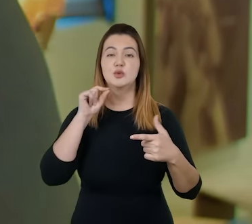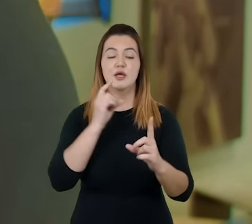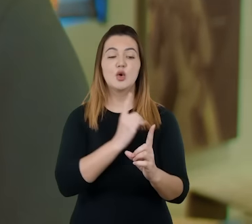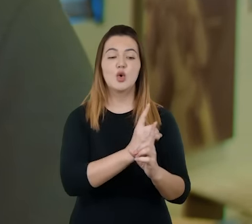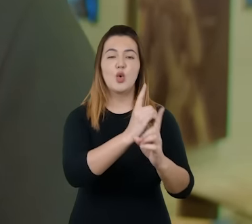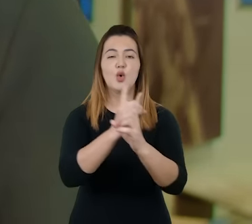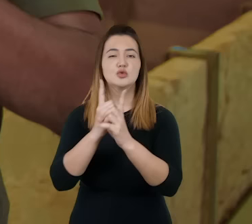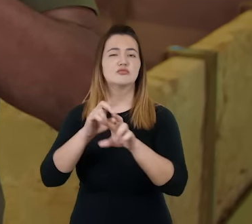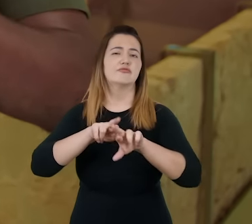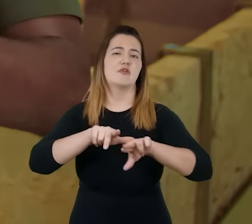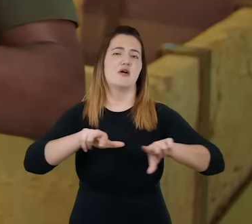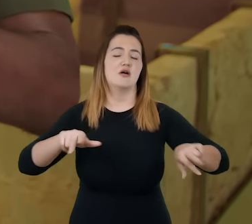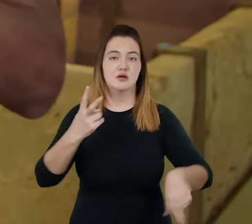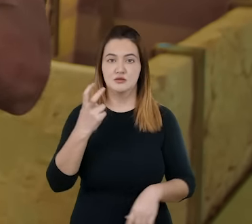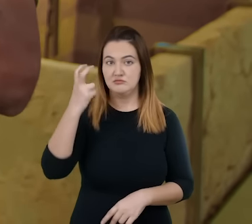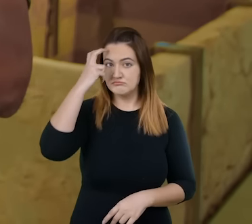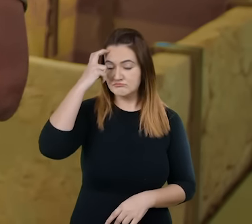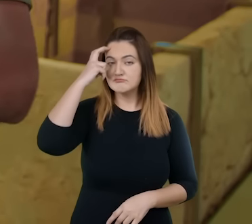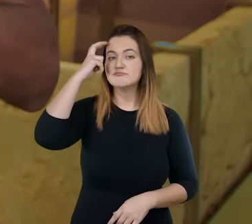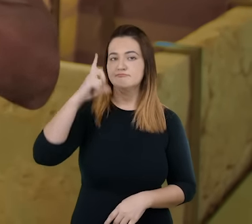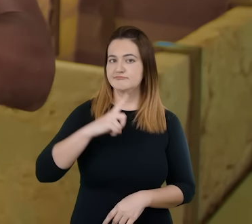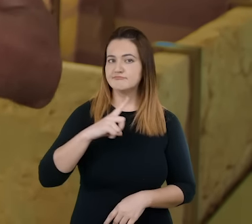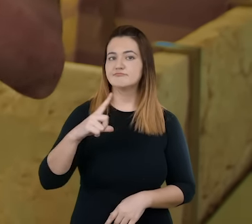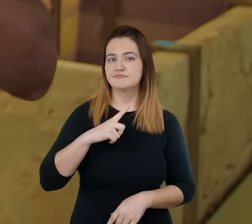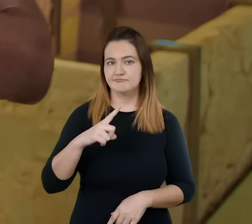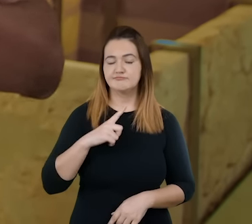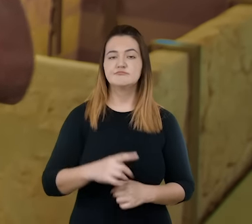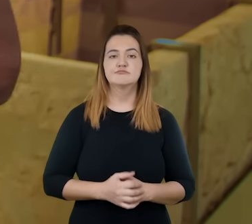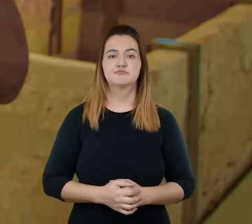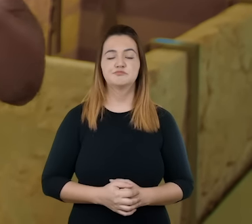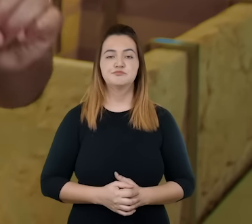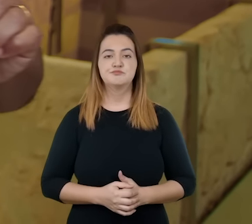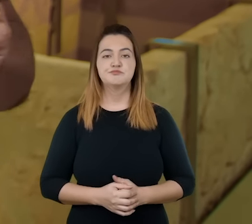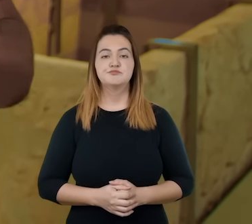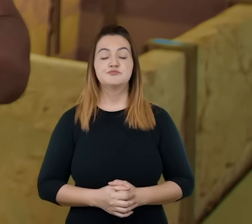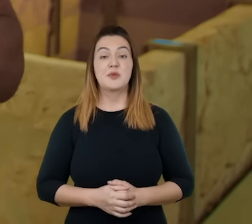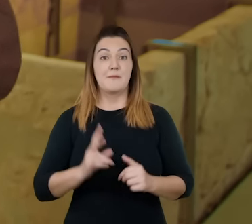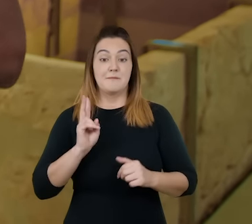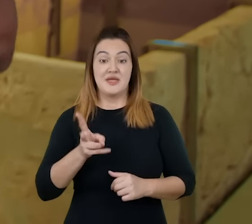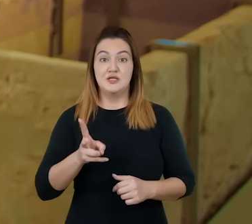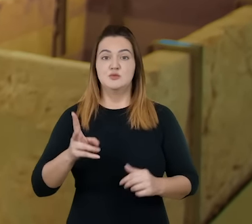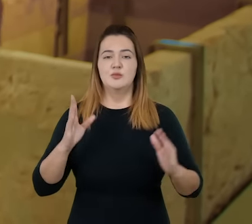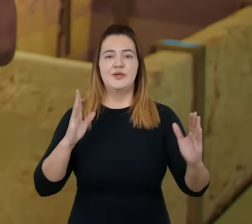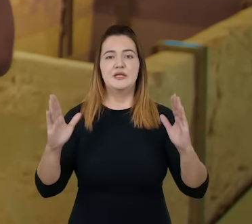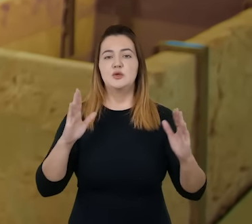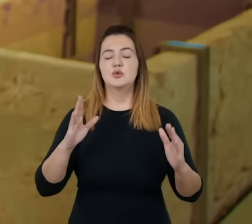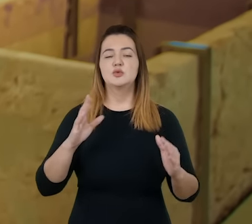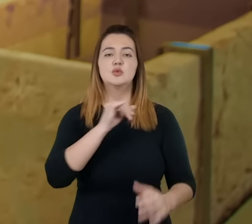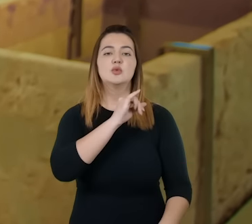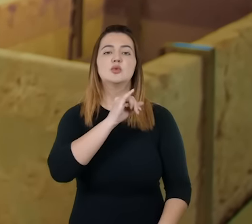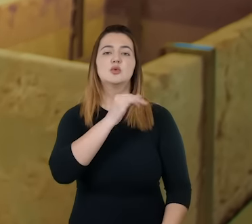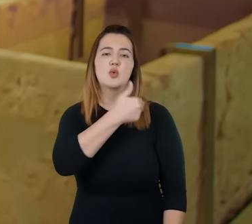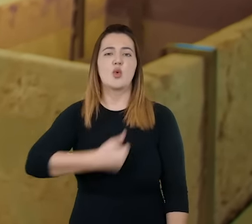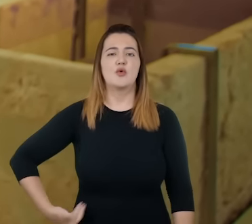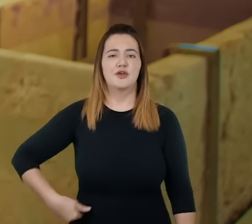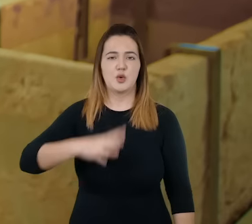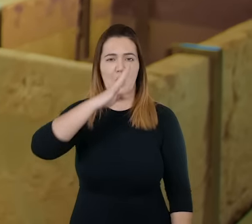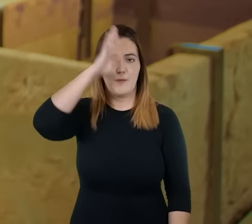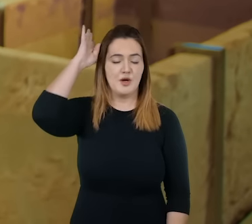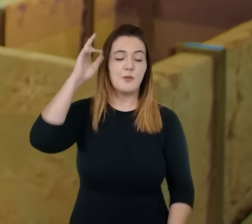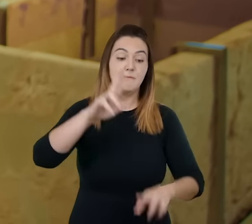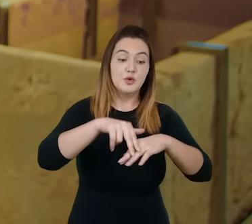entroncamento cultural, que, aliás, continuou sendo mesmo na época do Império Romano. E nessa região eles encontraram vários